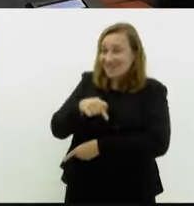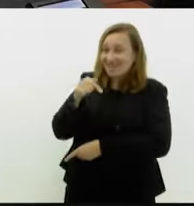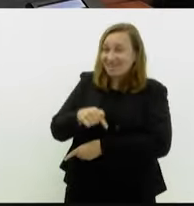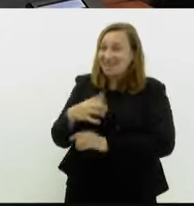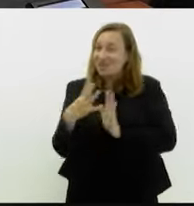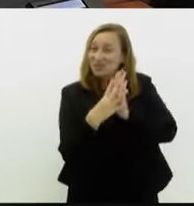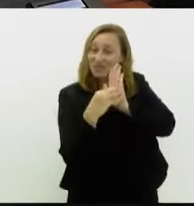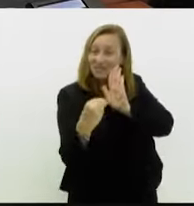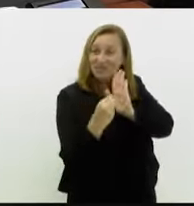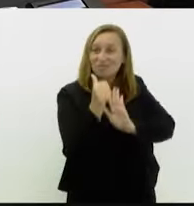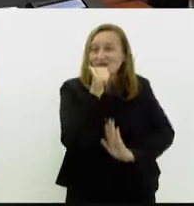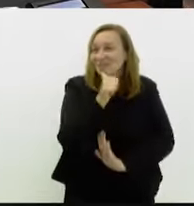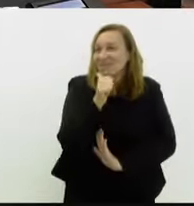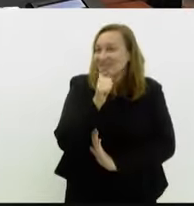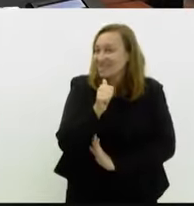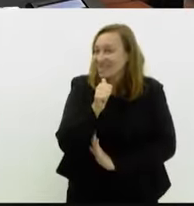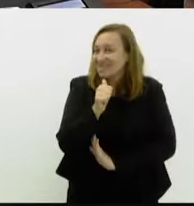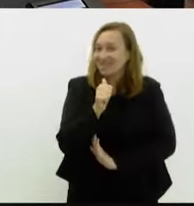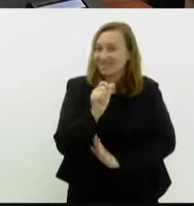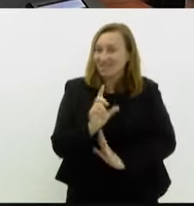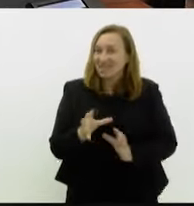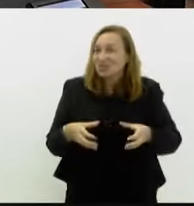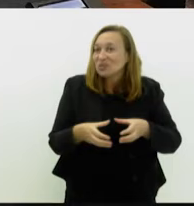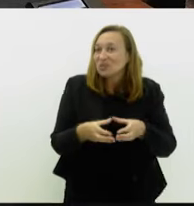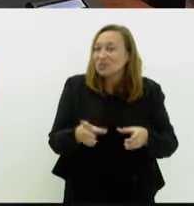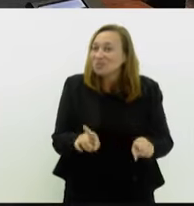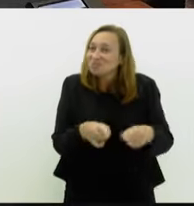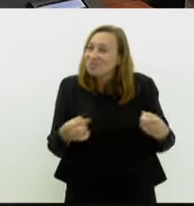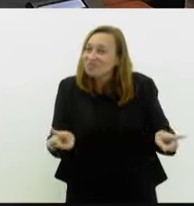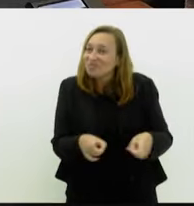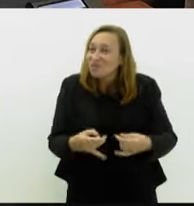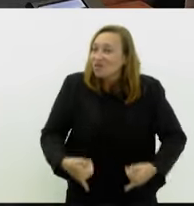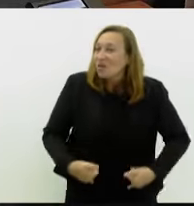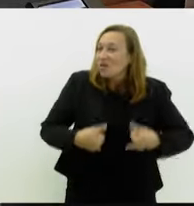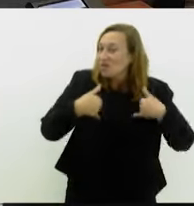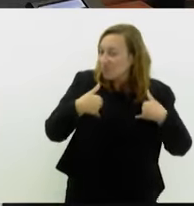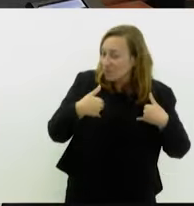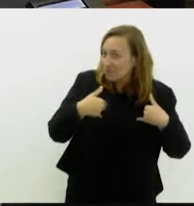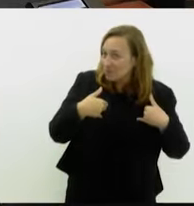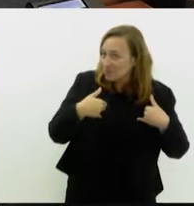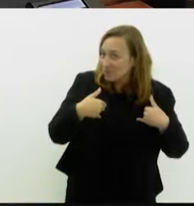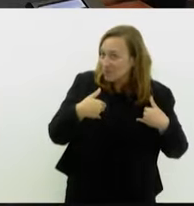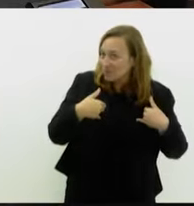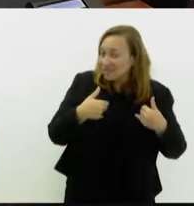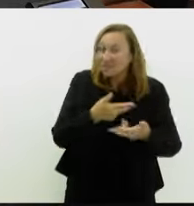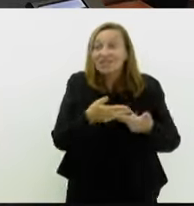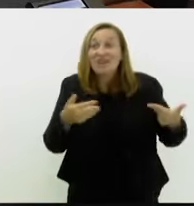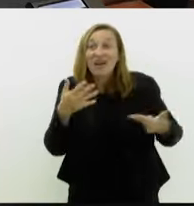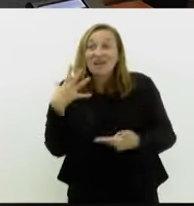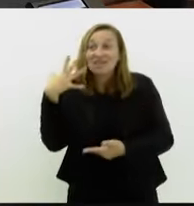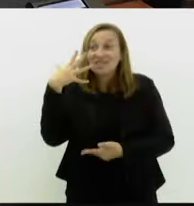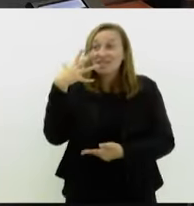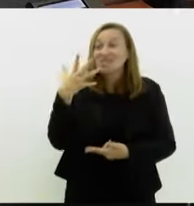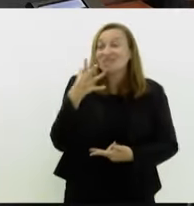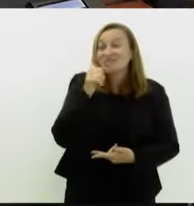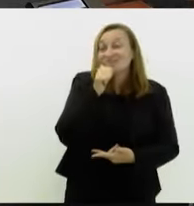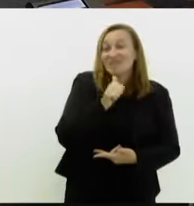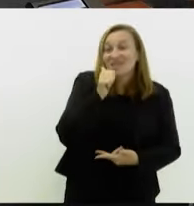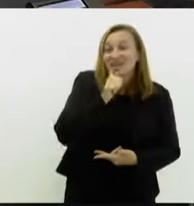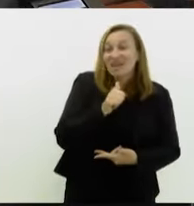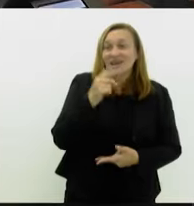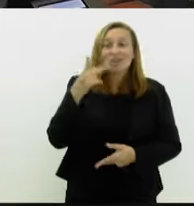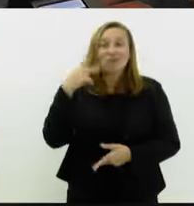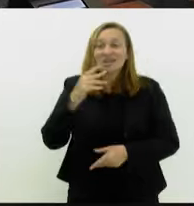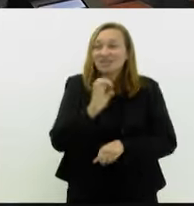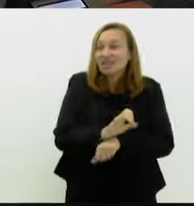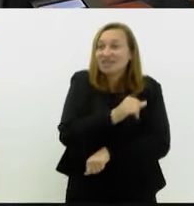para as meninas da nossa orquestra É uma honra para nós estarmos nessa tarde com tantas mulheres de destaque na política do estado do